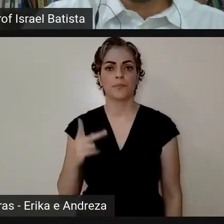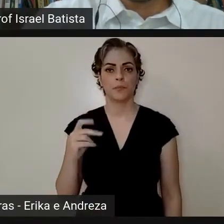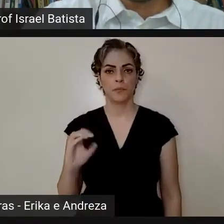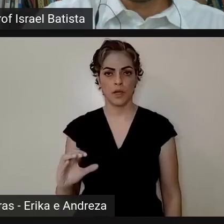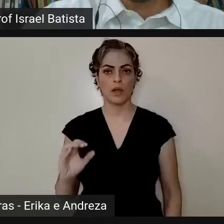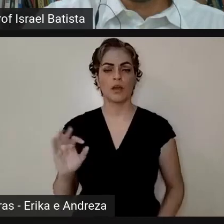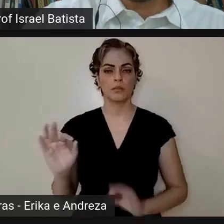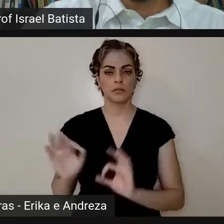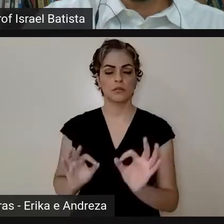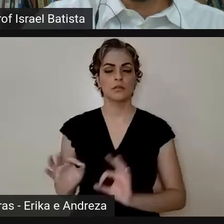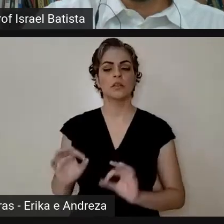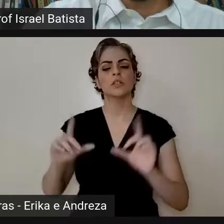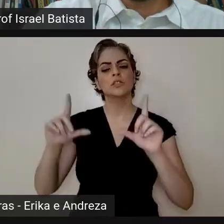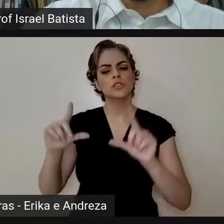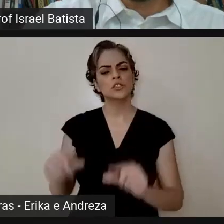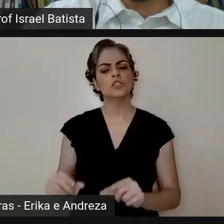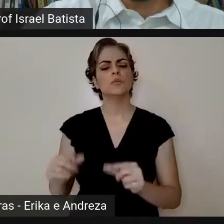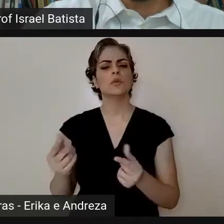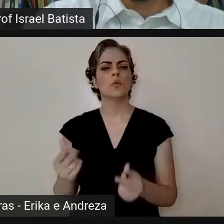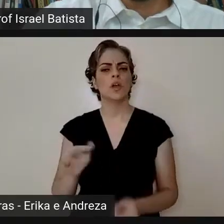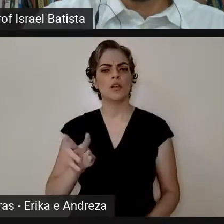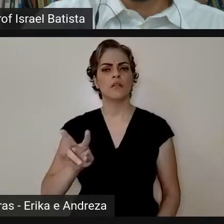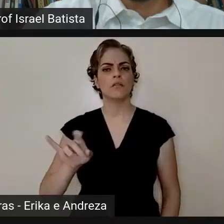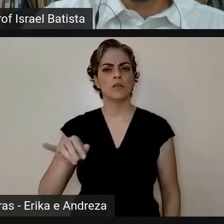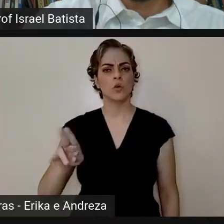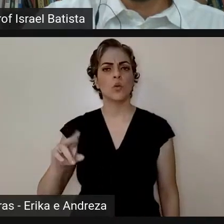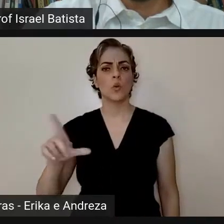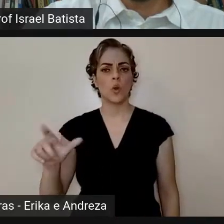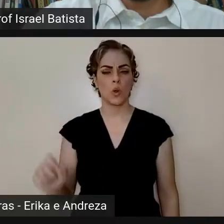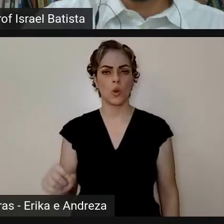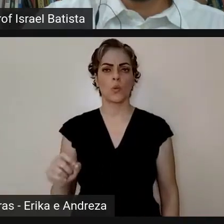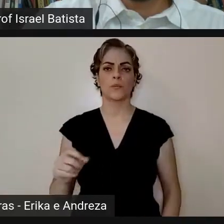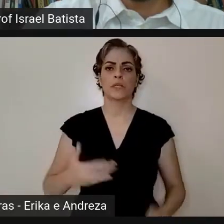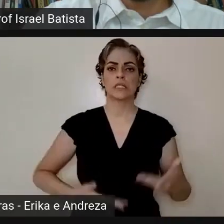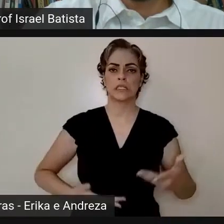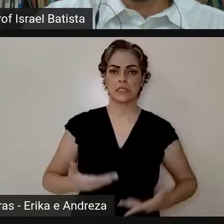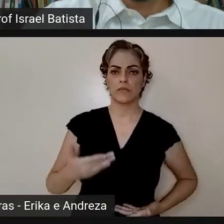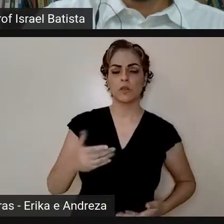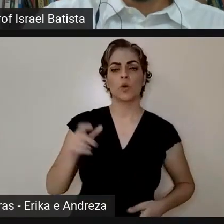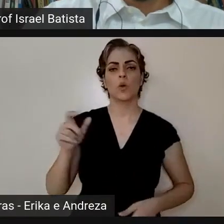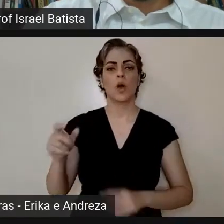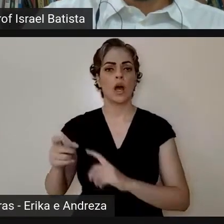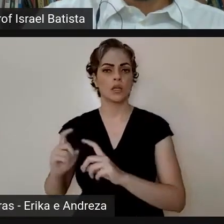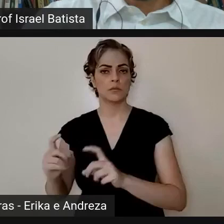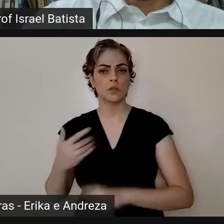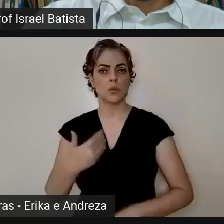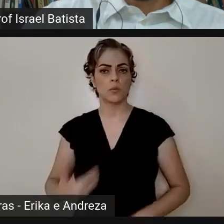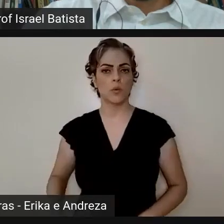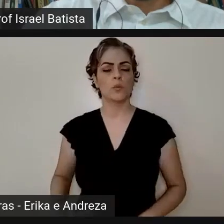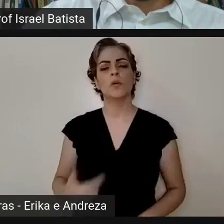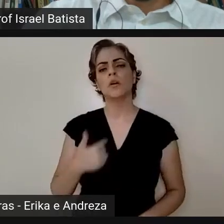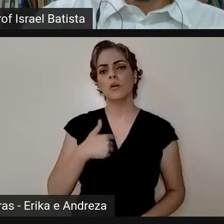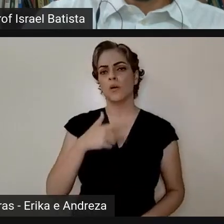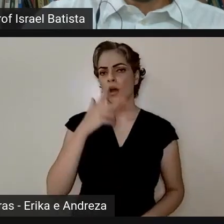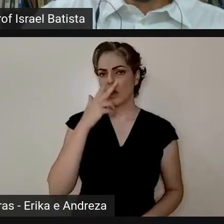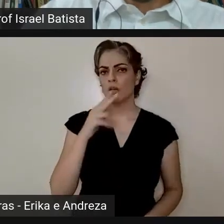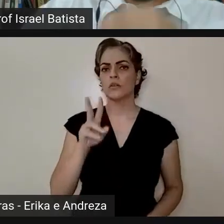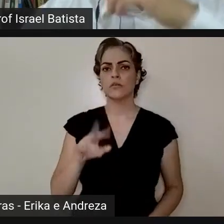vínculos estabelecidos entre o servidor, né, e a administração pública também acho que vai numa